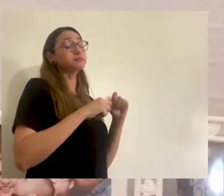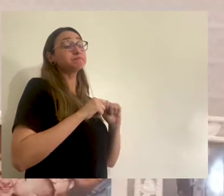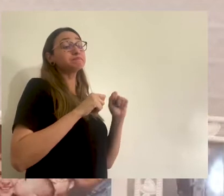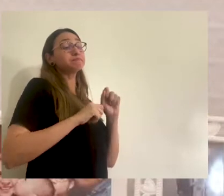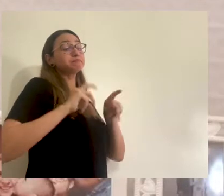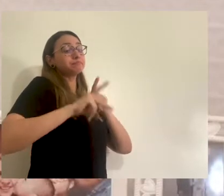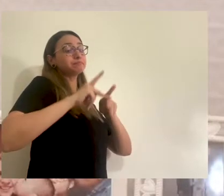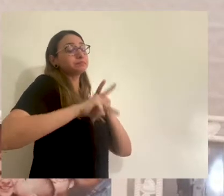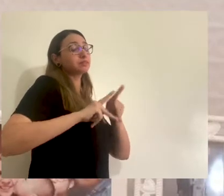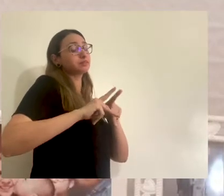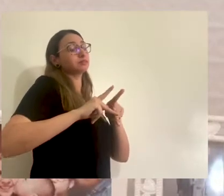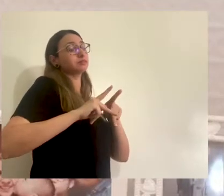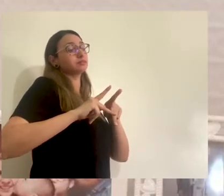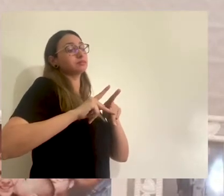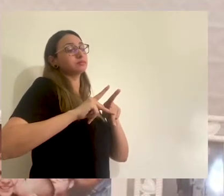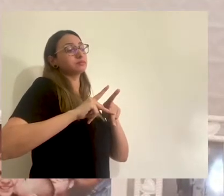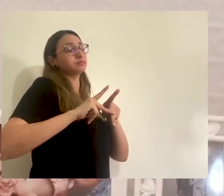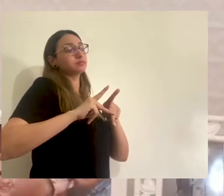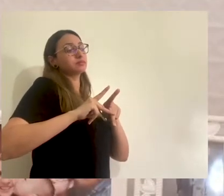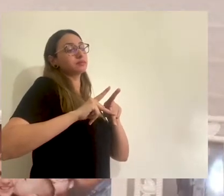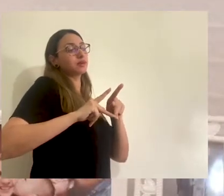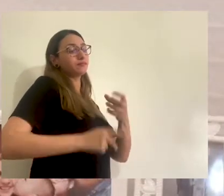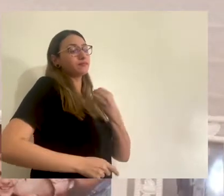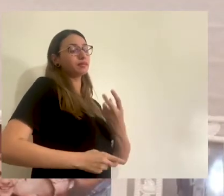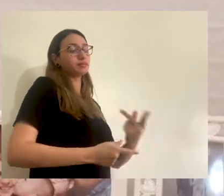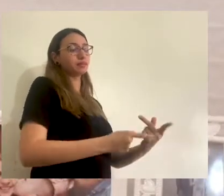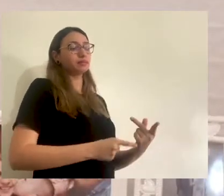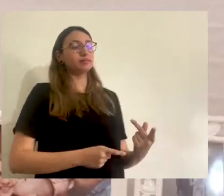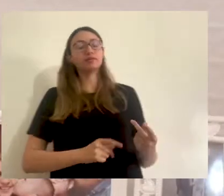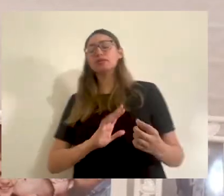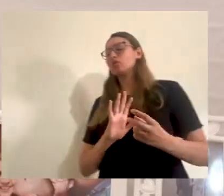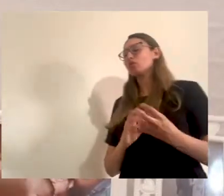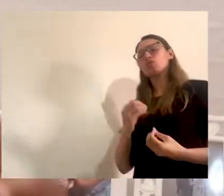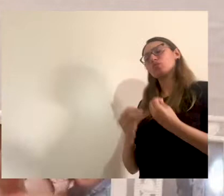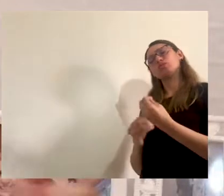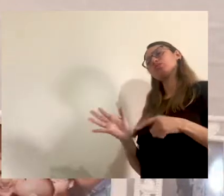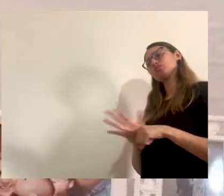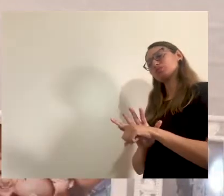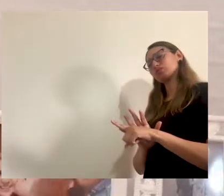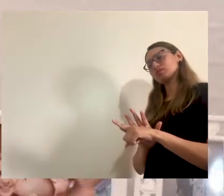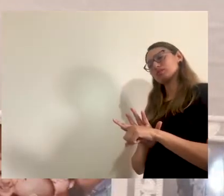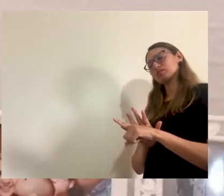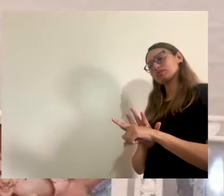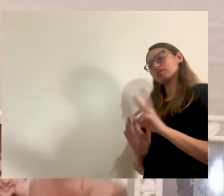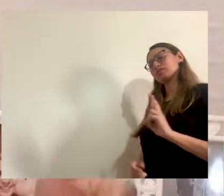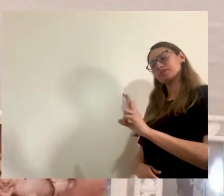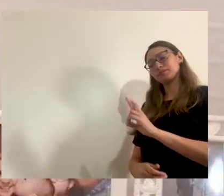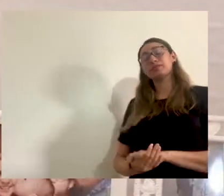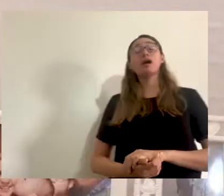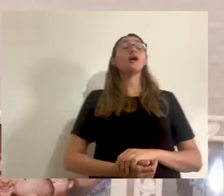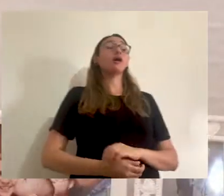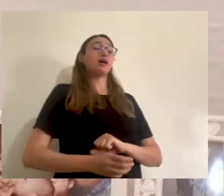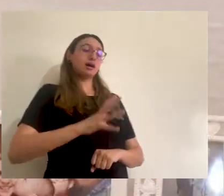que está escrito na lei? Respondeu Jesus: Como você lê? Ele respondeu: Ama o Senhor, o seu Deus, de todo o